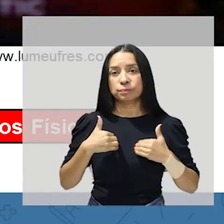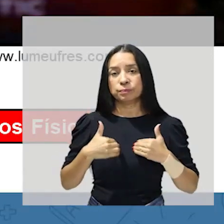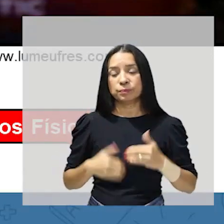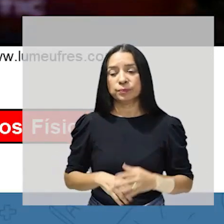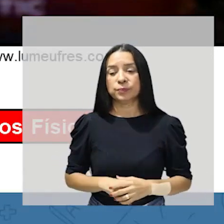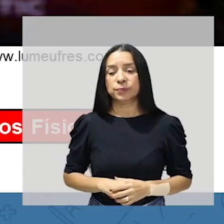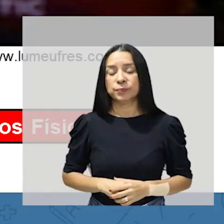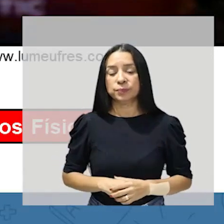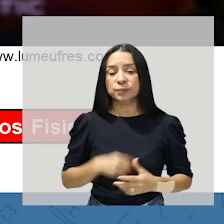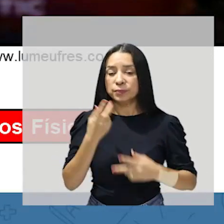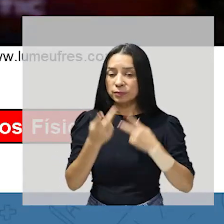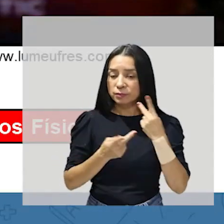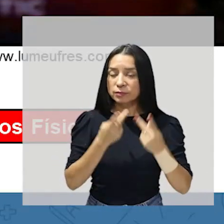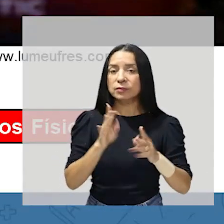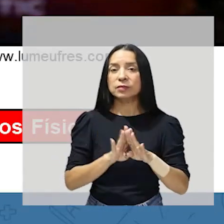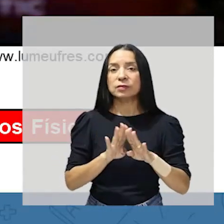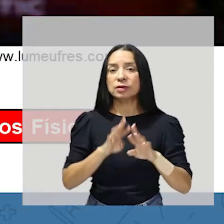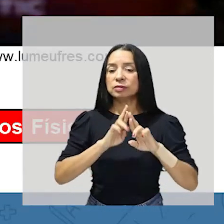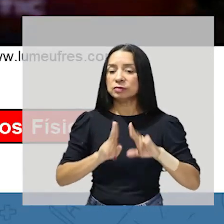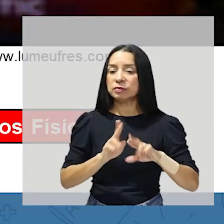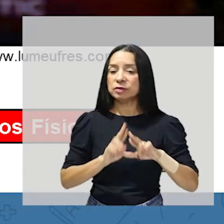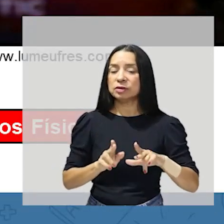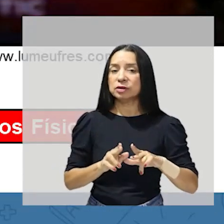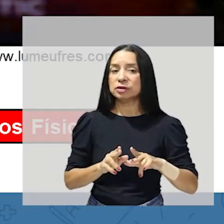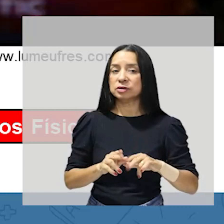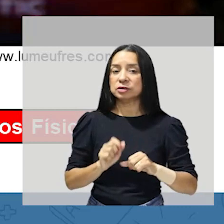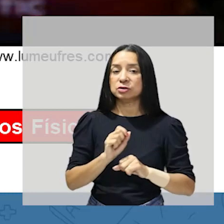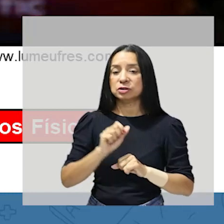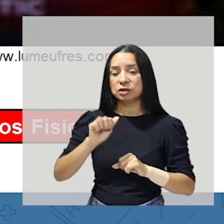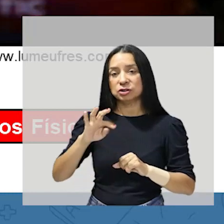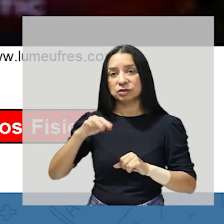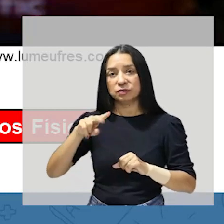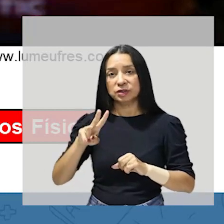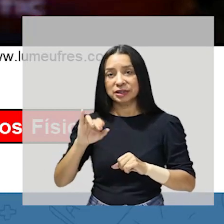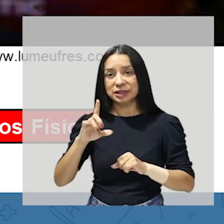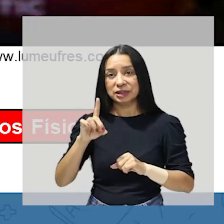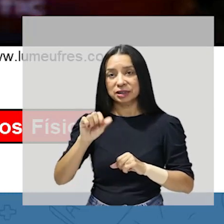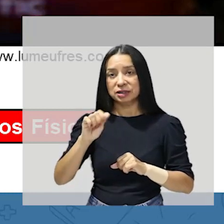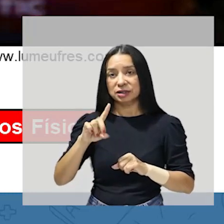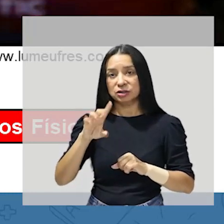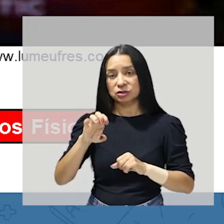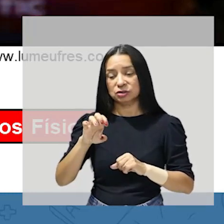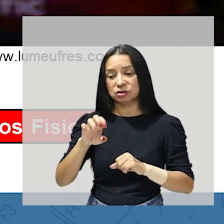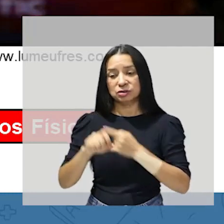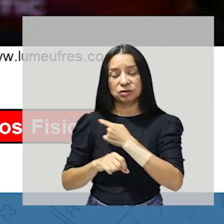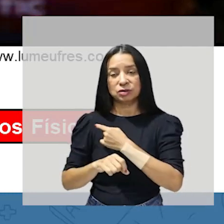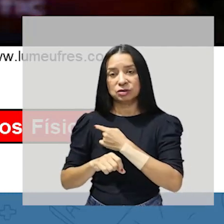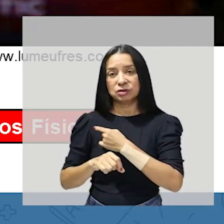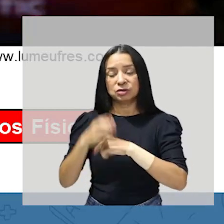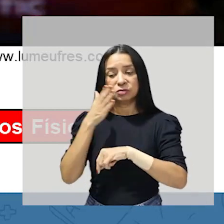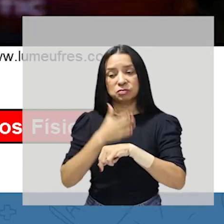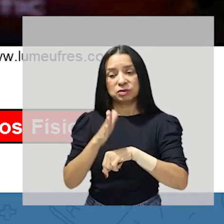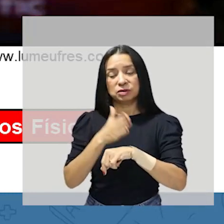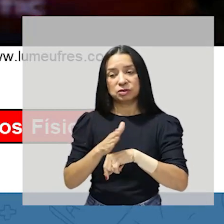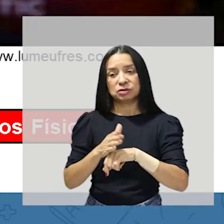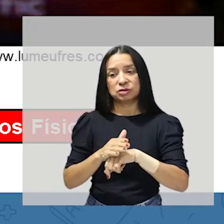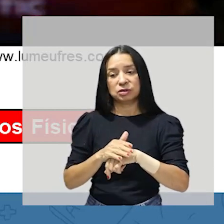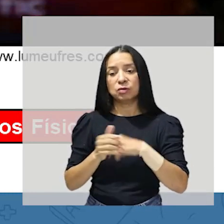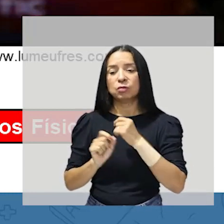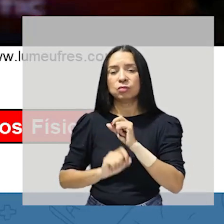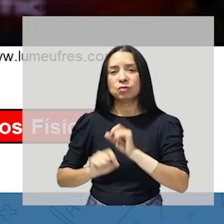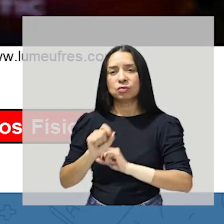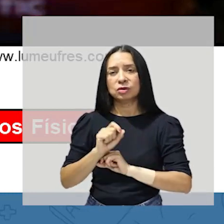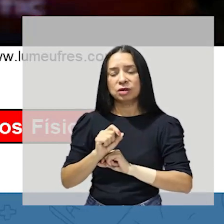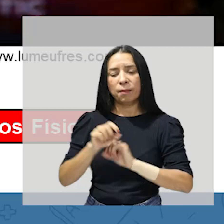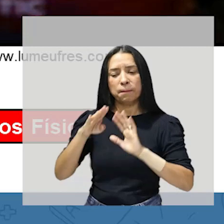físicos. Falei para vocês quando eu diferenciei a atividade física de exercício físico. Eu disse que exercício físico é toda atividade física que